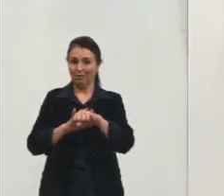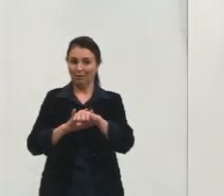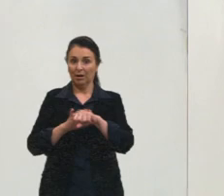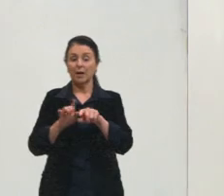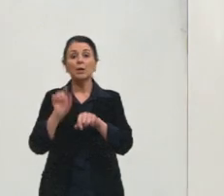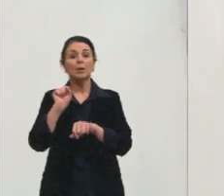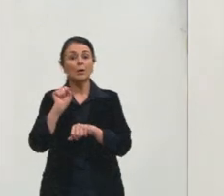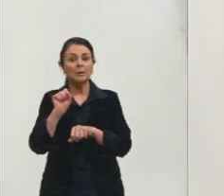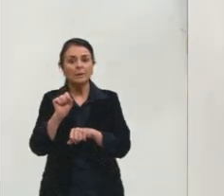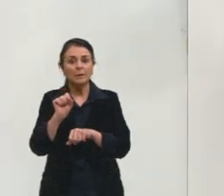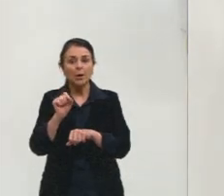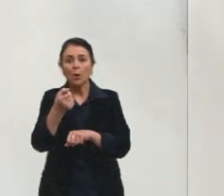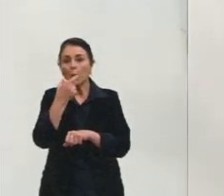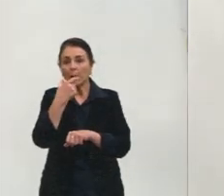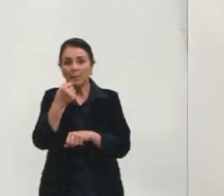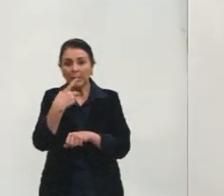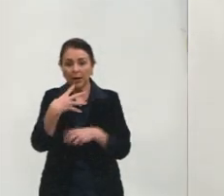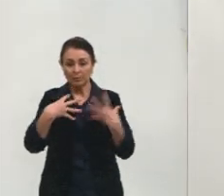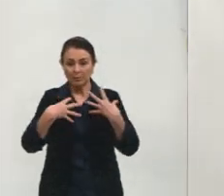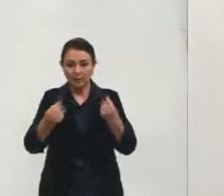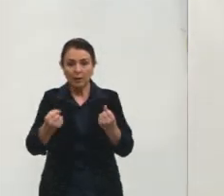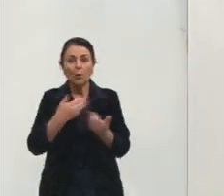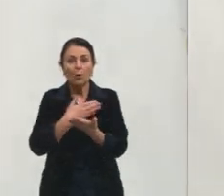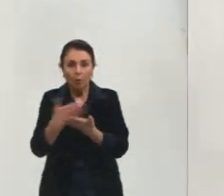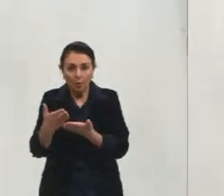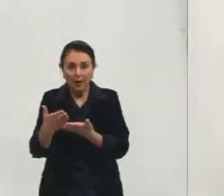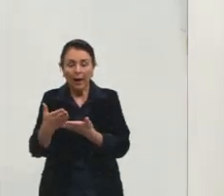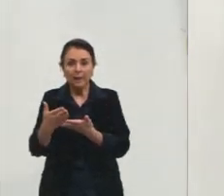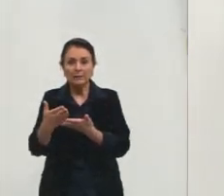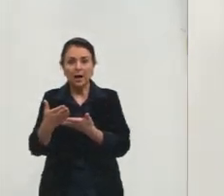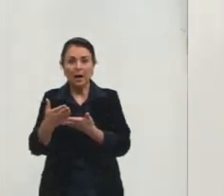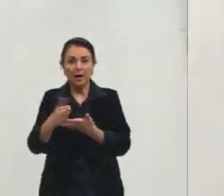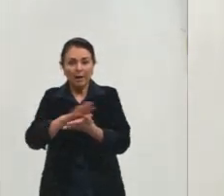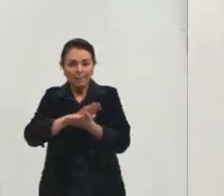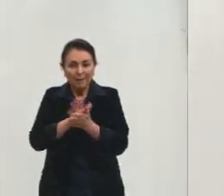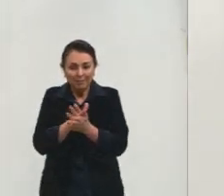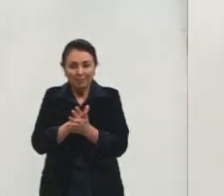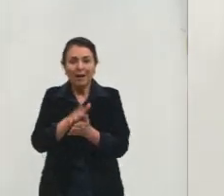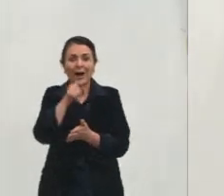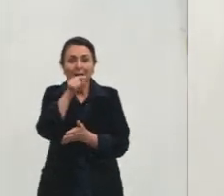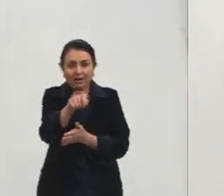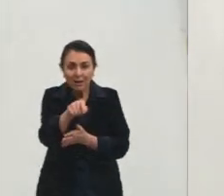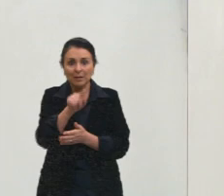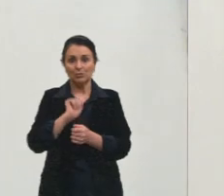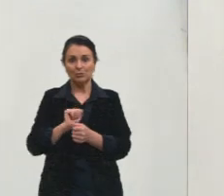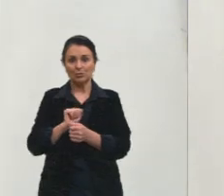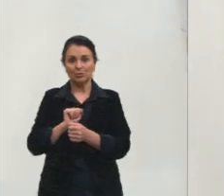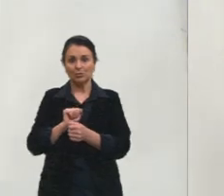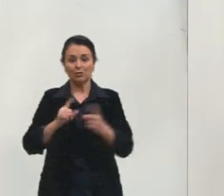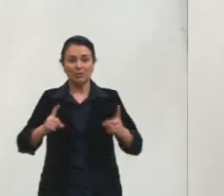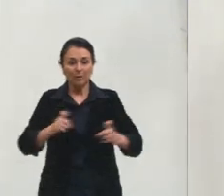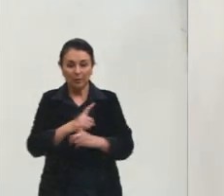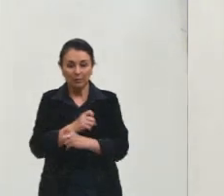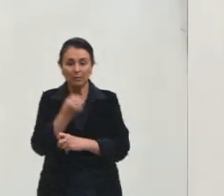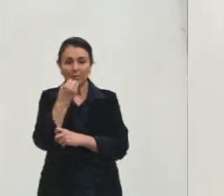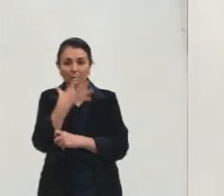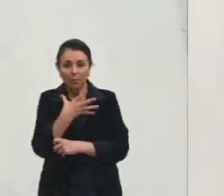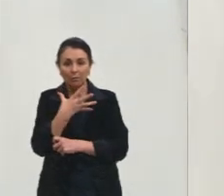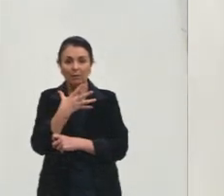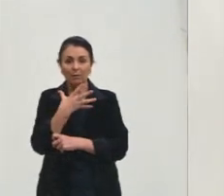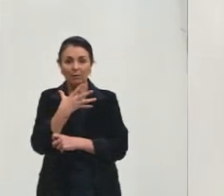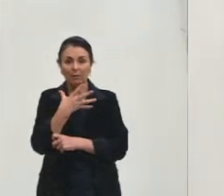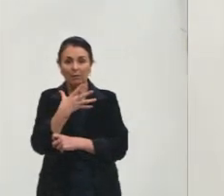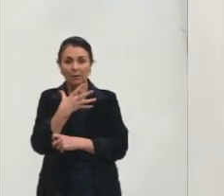atuar nas bactérias ali que já são comuns o teu corpo Então até auxiliando vocês nós né na digestão